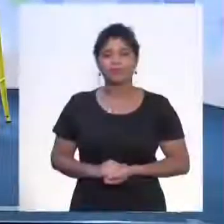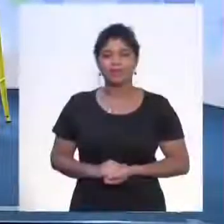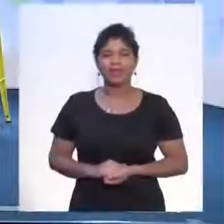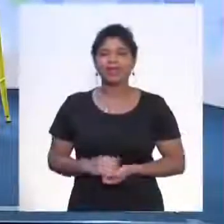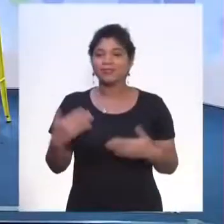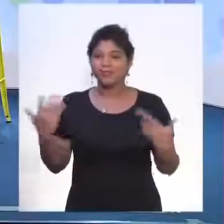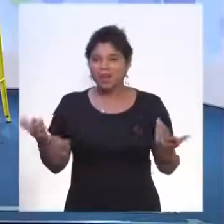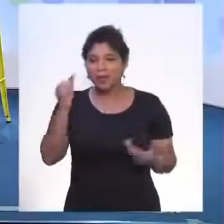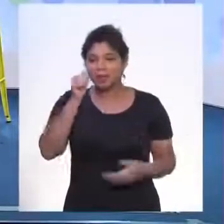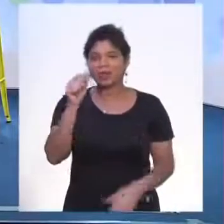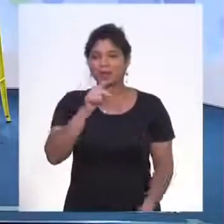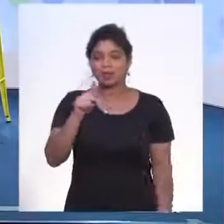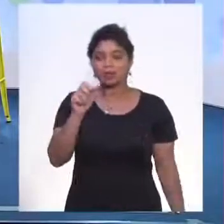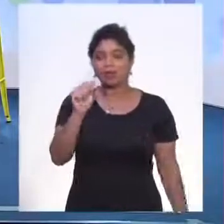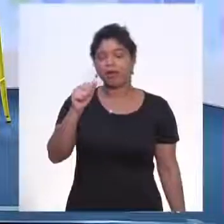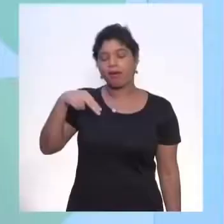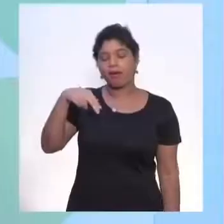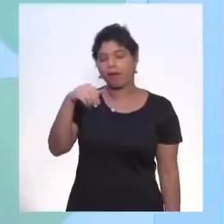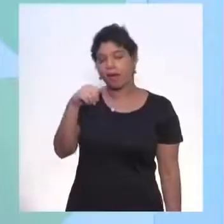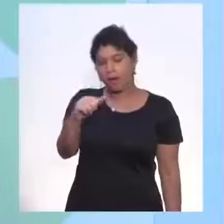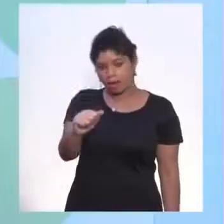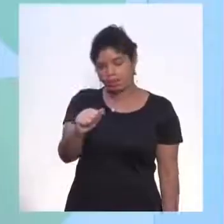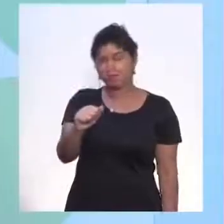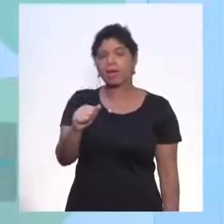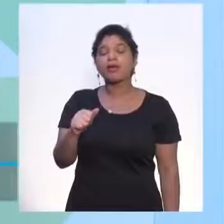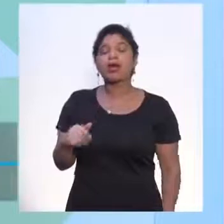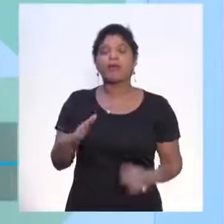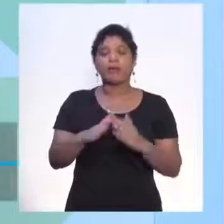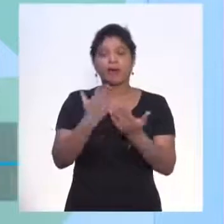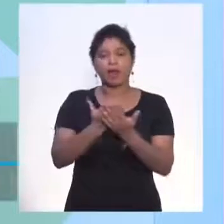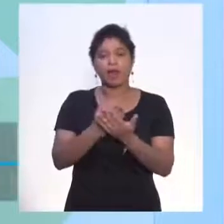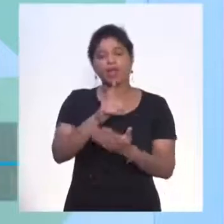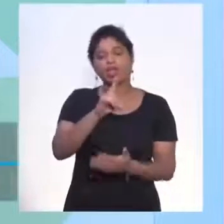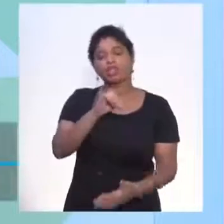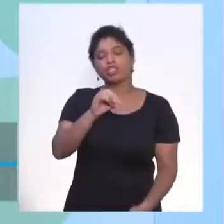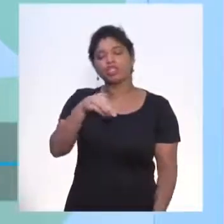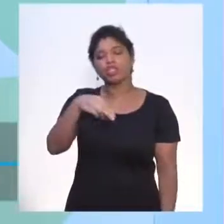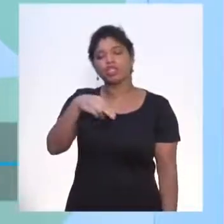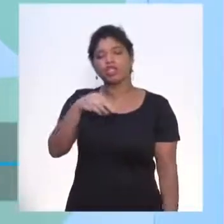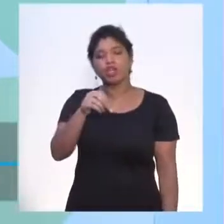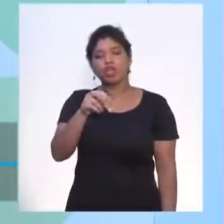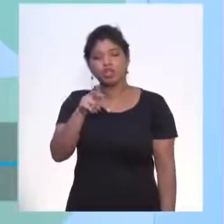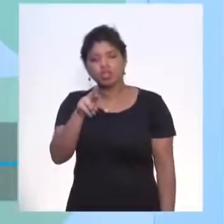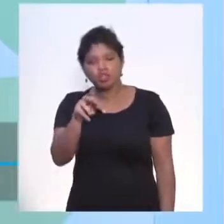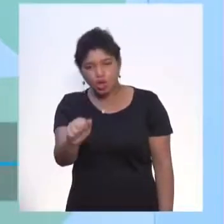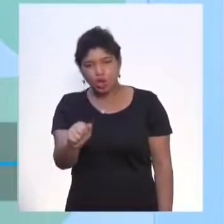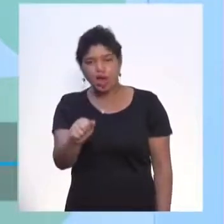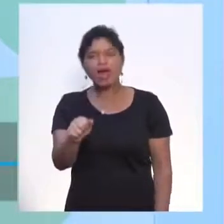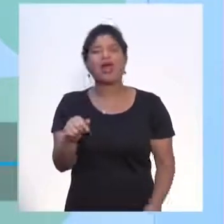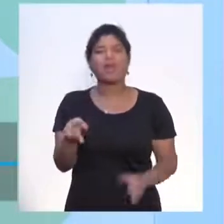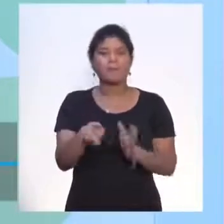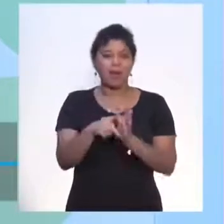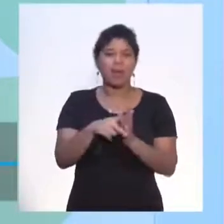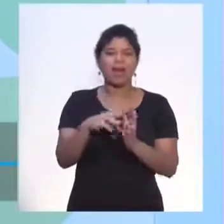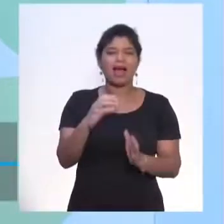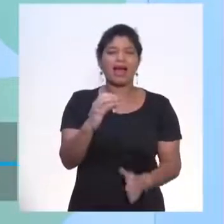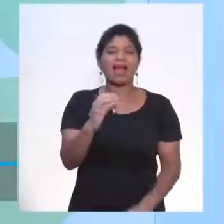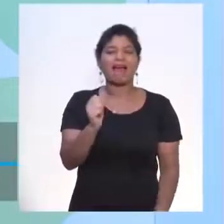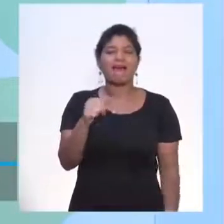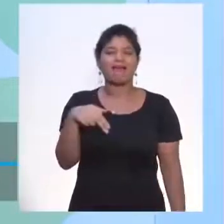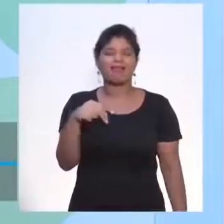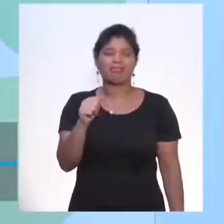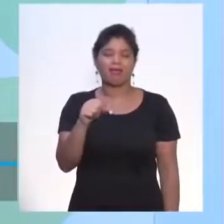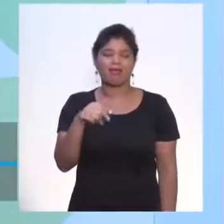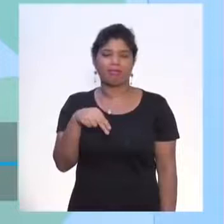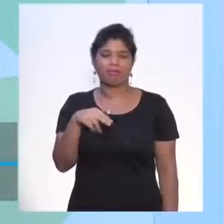Jonas, professora Ana Angélica, lá com os alunos do nono C da Escola de Norá Silva dos Santos, em Cananéia. Verduras, R$ 42. Pois,